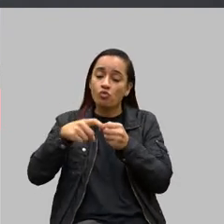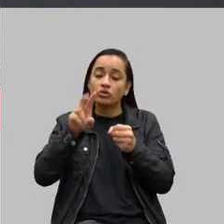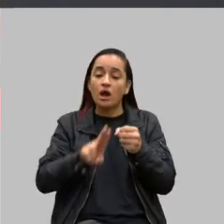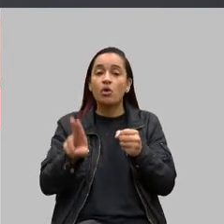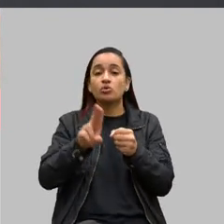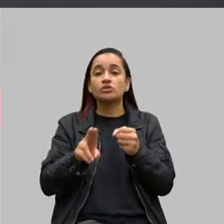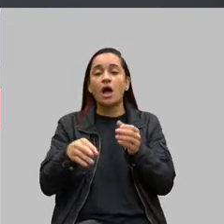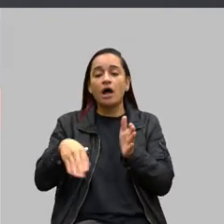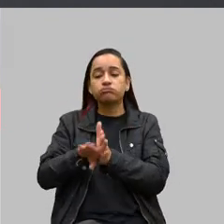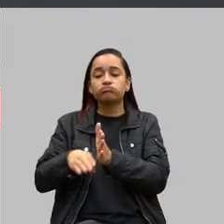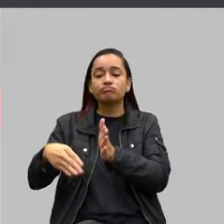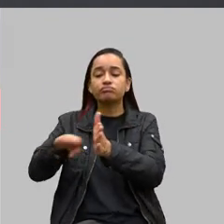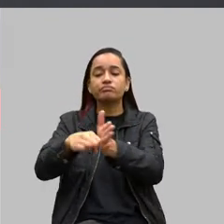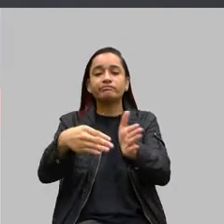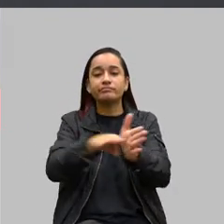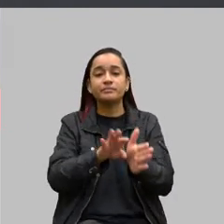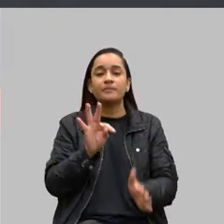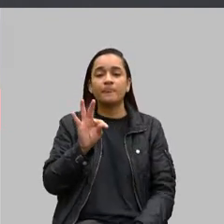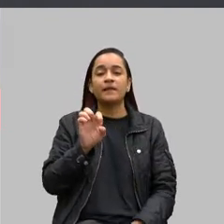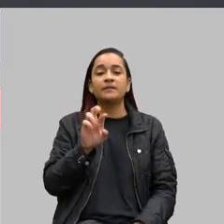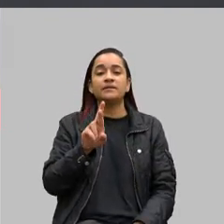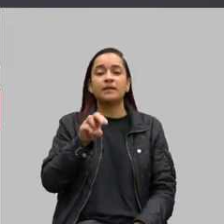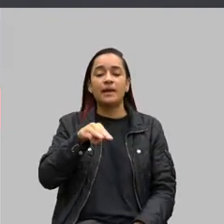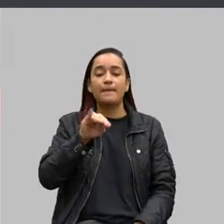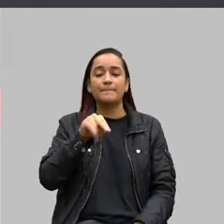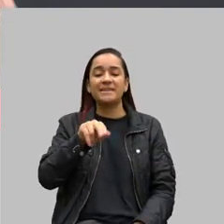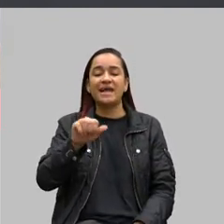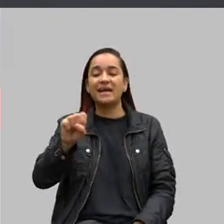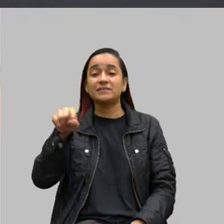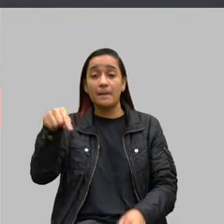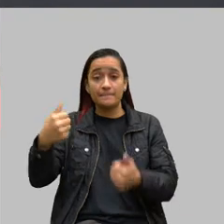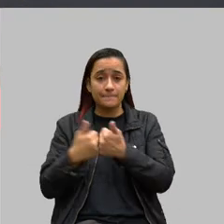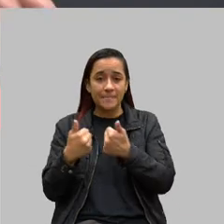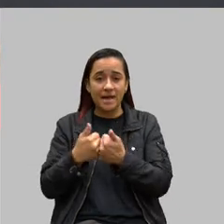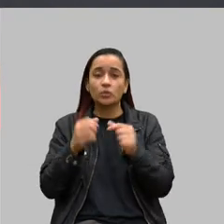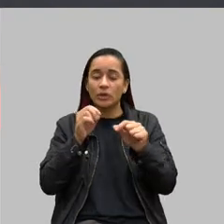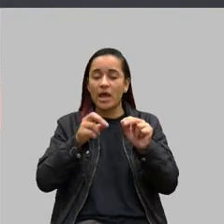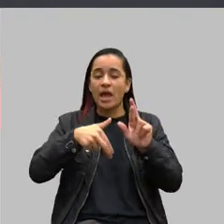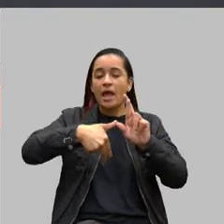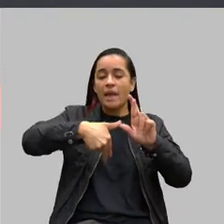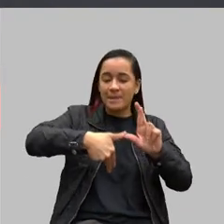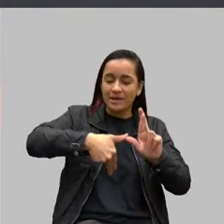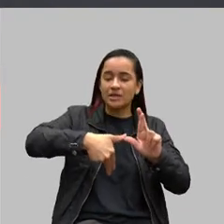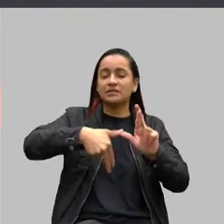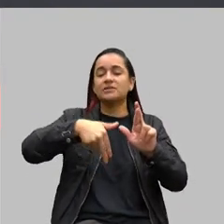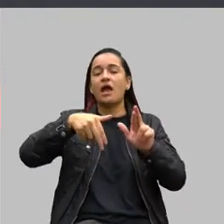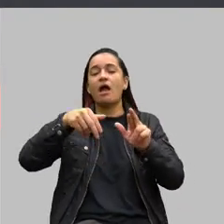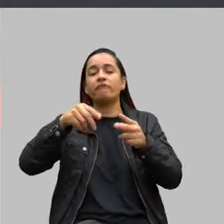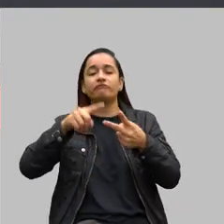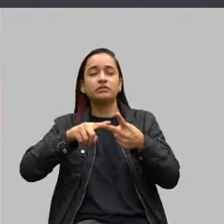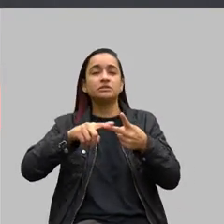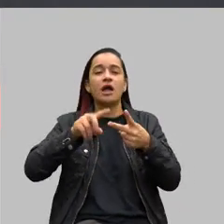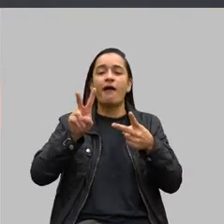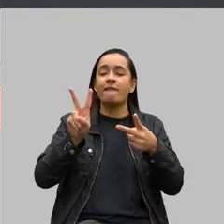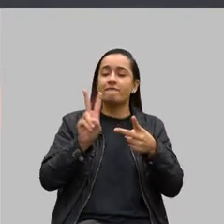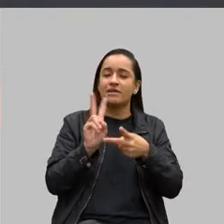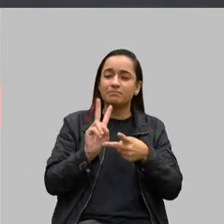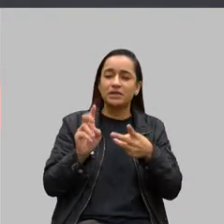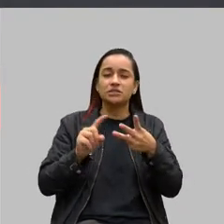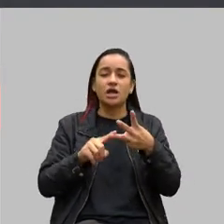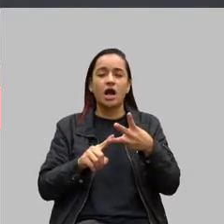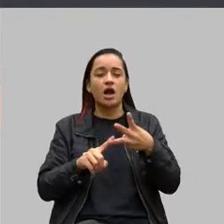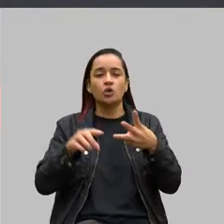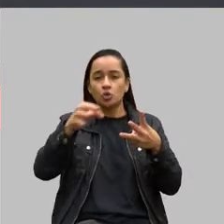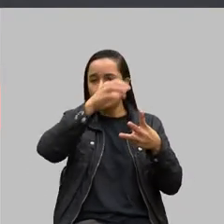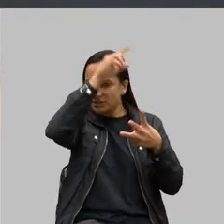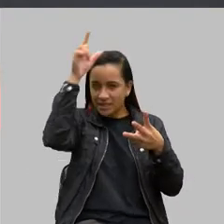aí no vetor Norte ali né tanto Santa Luzia Ribeirão das nevas VP ano tem essa demanda né Por novos terminais então um